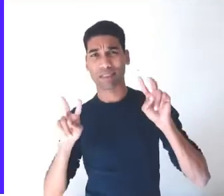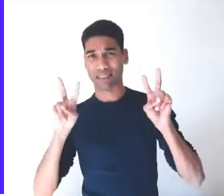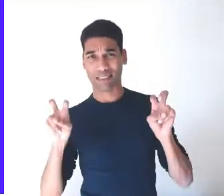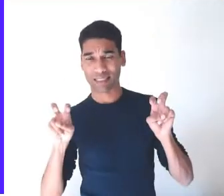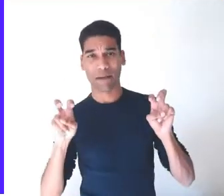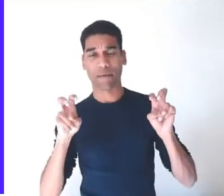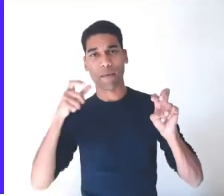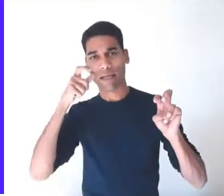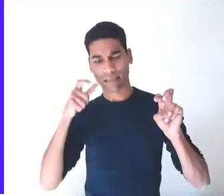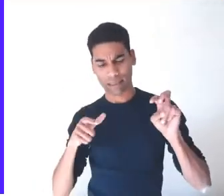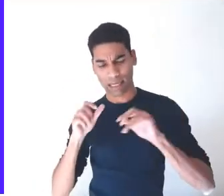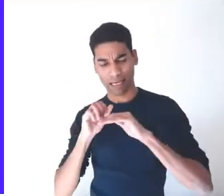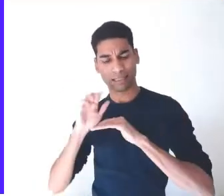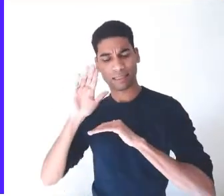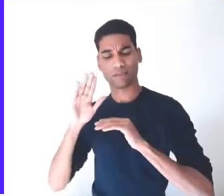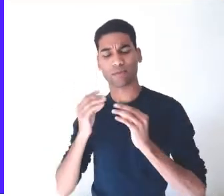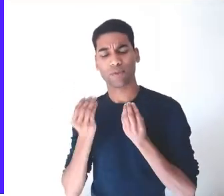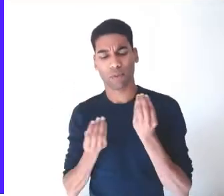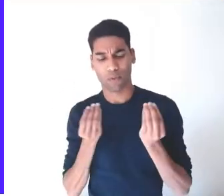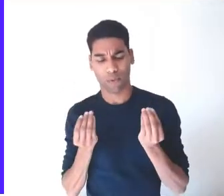Adriana Carranca. Obrigada, Adriana.